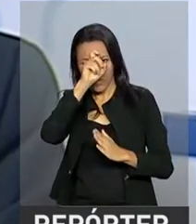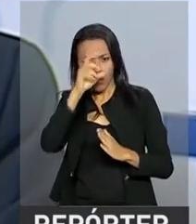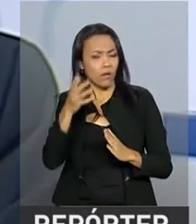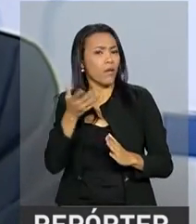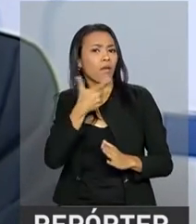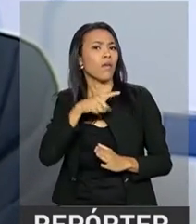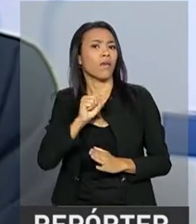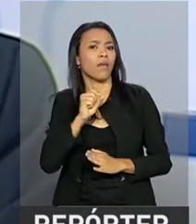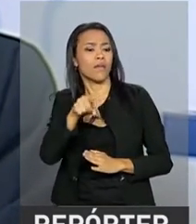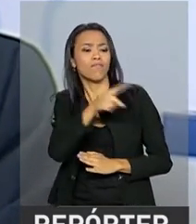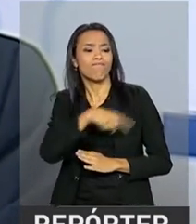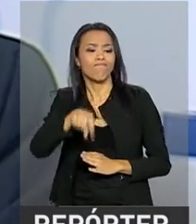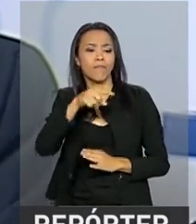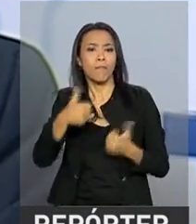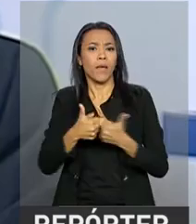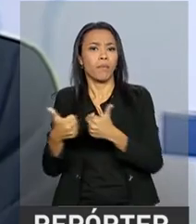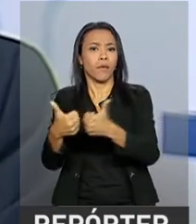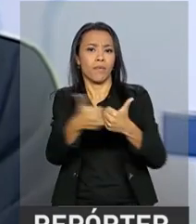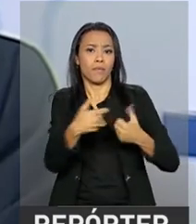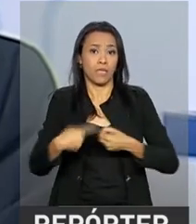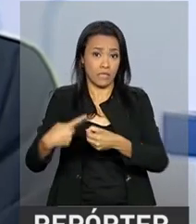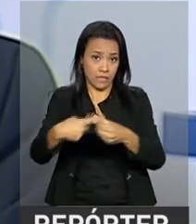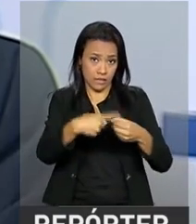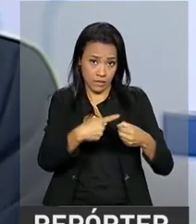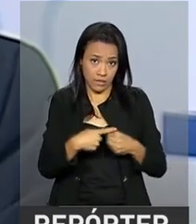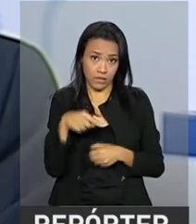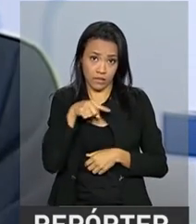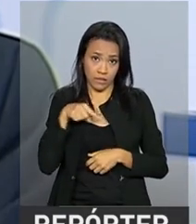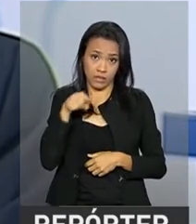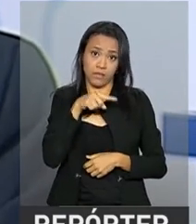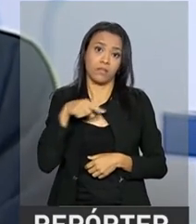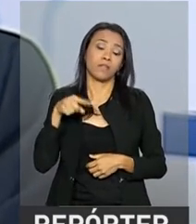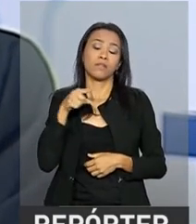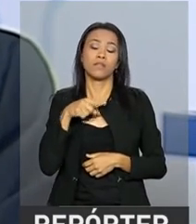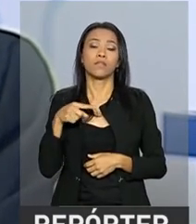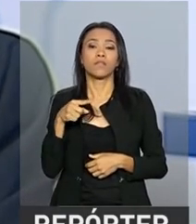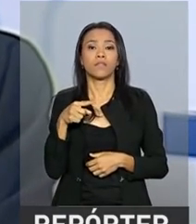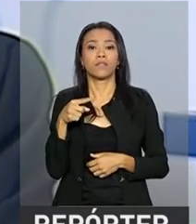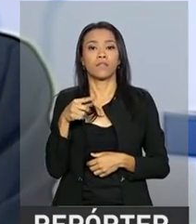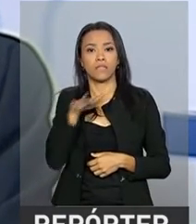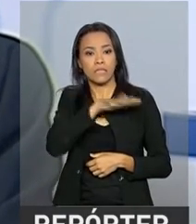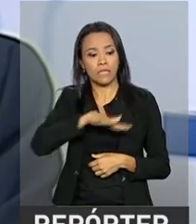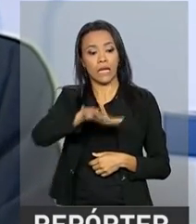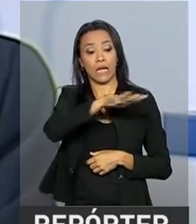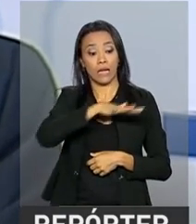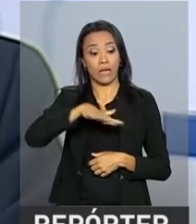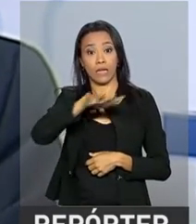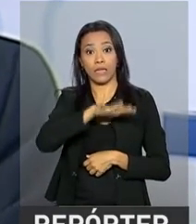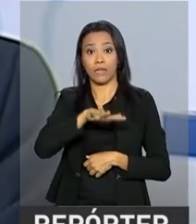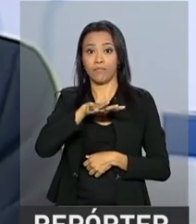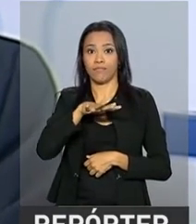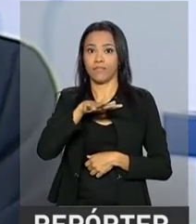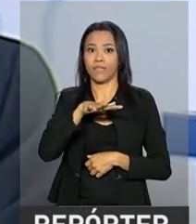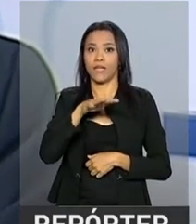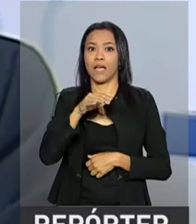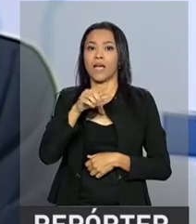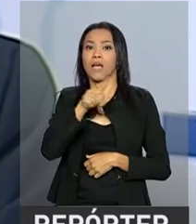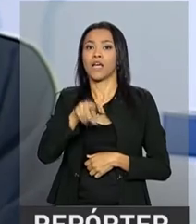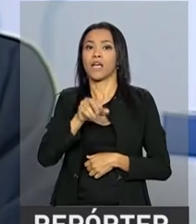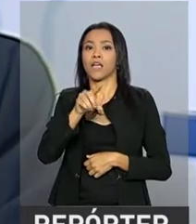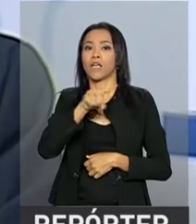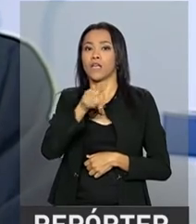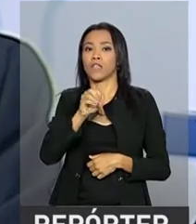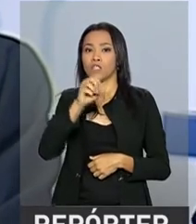está nessa região, no entorno, da área da zona da mata, vamos dizer assim, de Minas Gerais